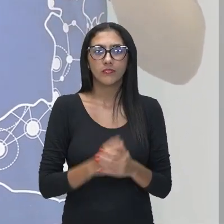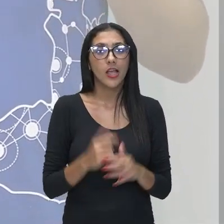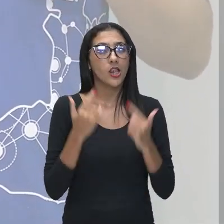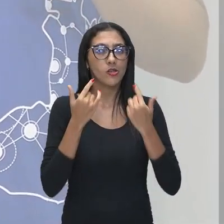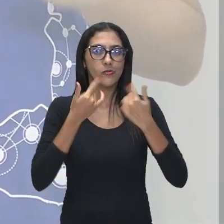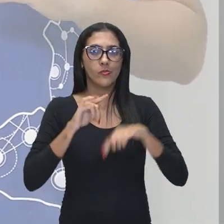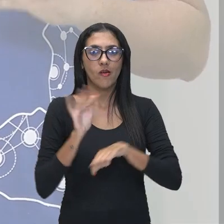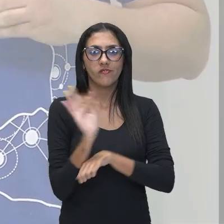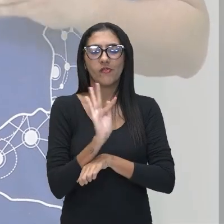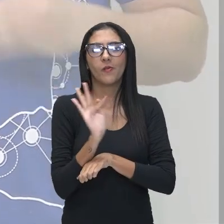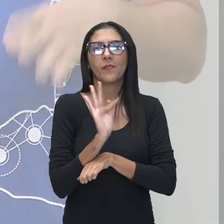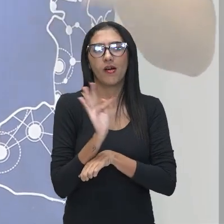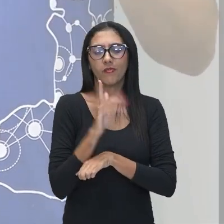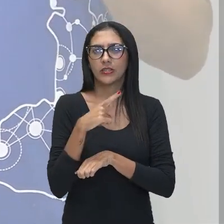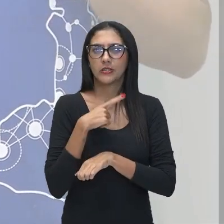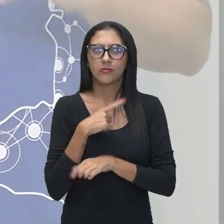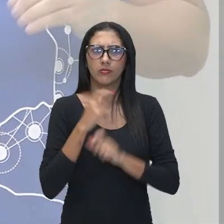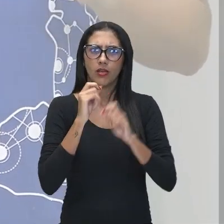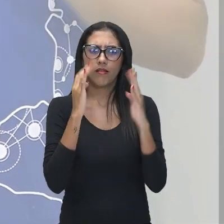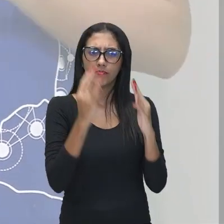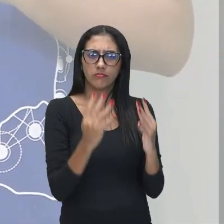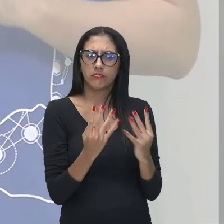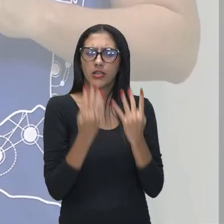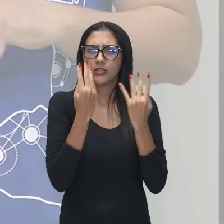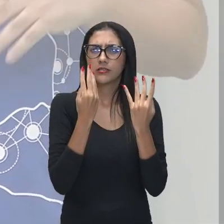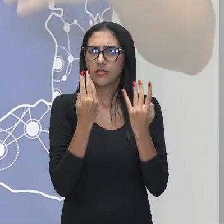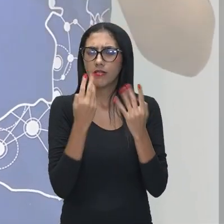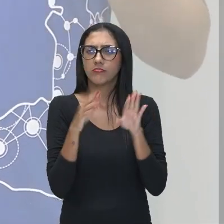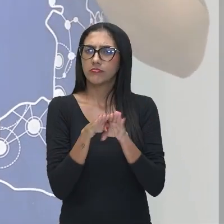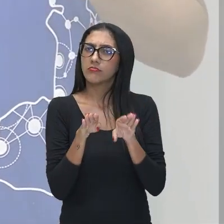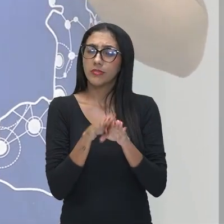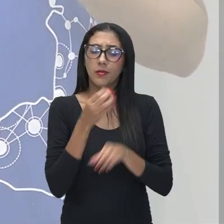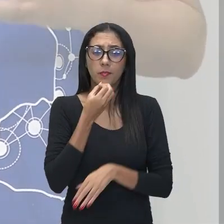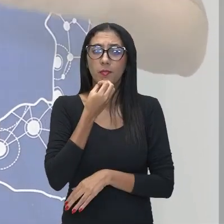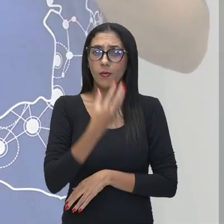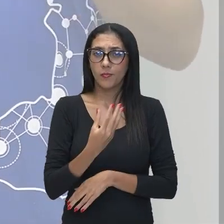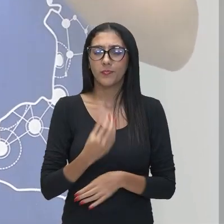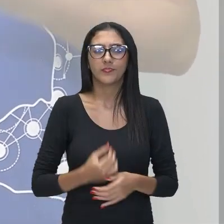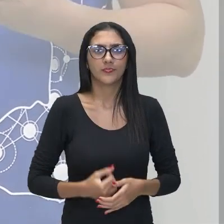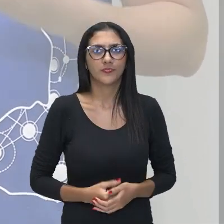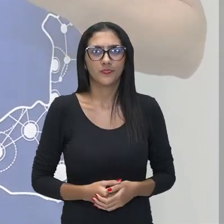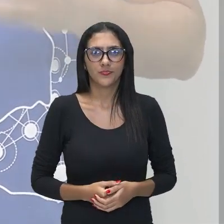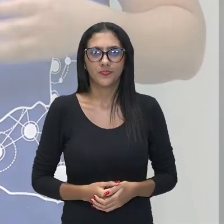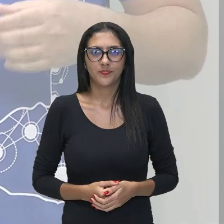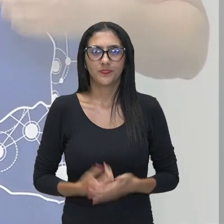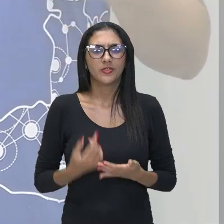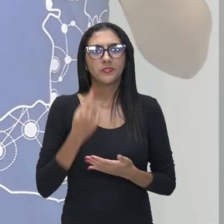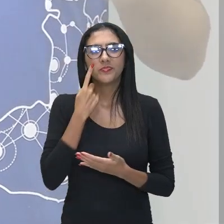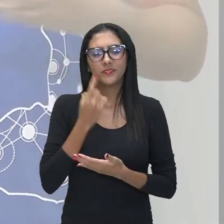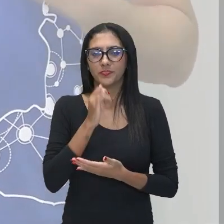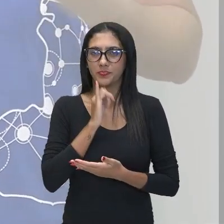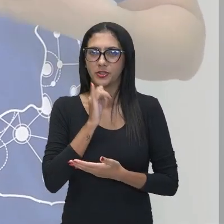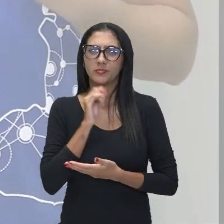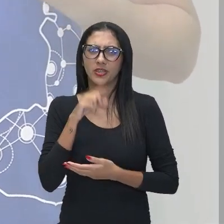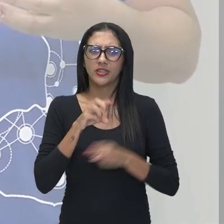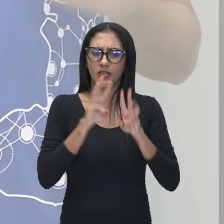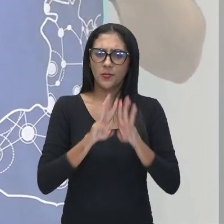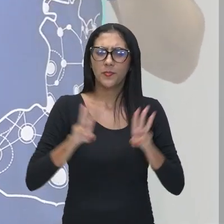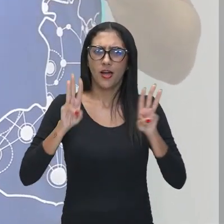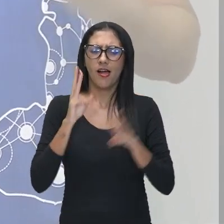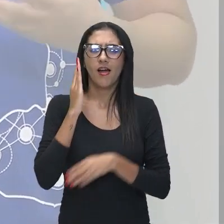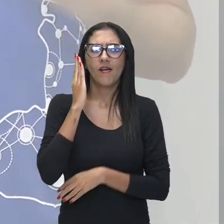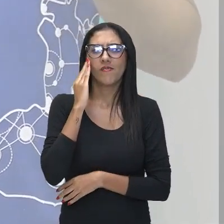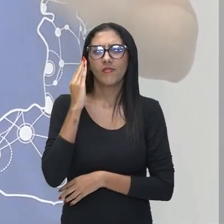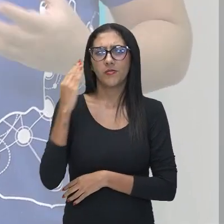isso traz credibilidade também para o veículo de comunicação. Então, observem que em sites como esse, de grandes veículos de